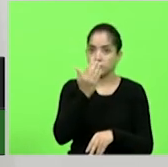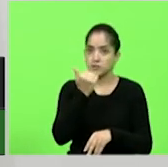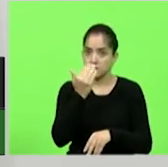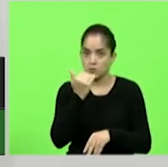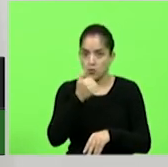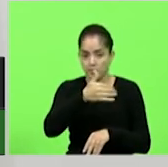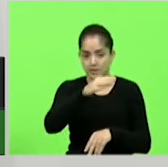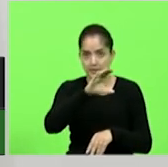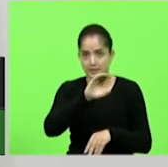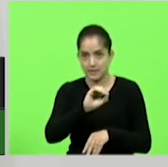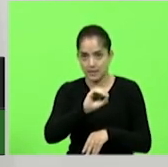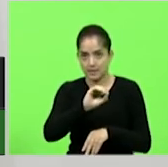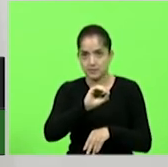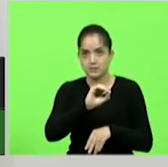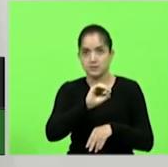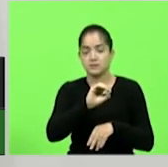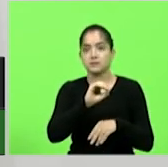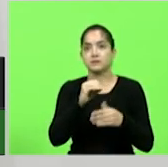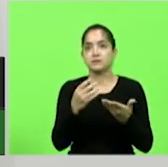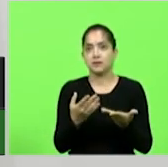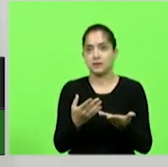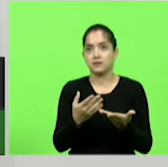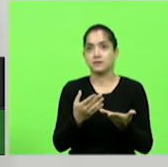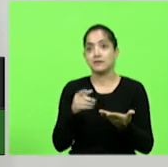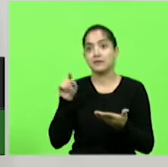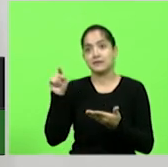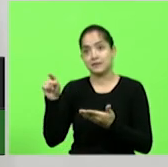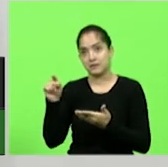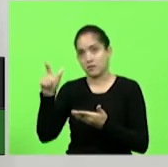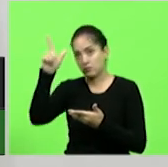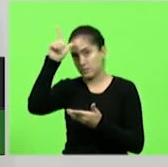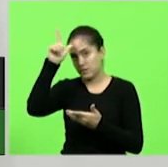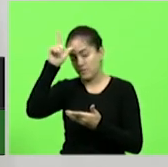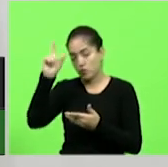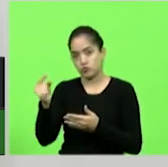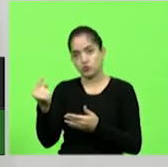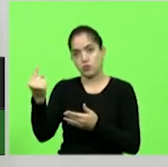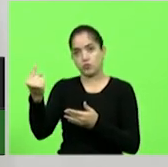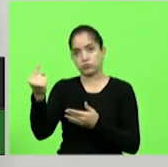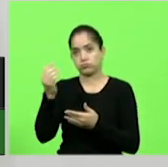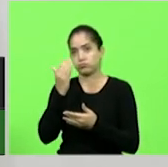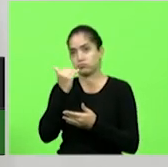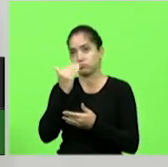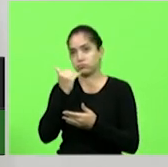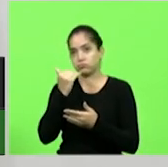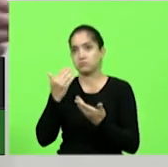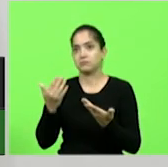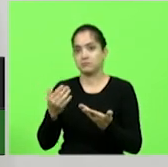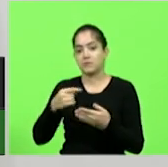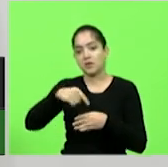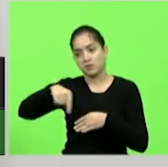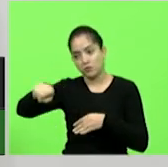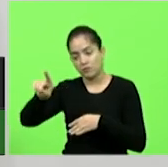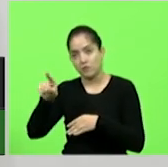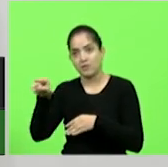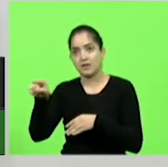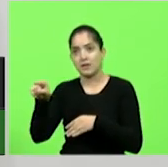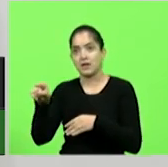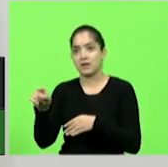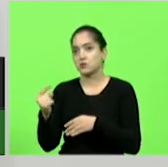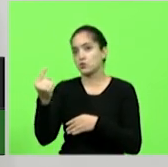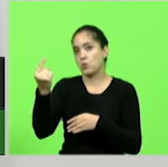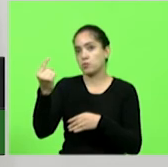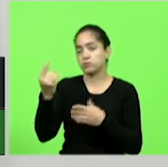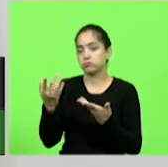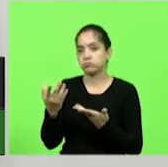de cacaca por dia. E no alemão? No alemão é só um. Aí ele falou, não, então eu vou para o alemão. Só, mas depois de